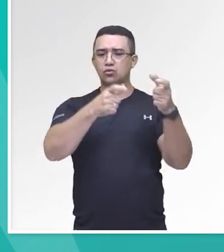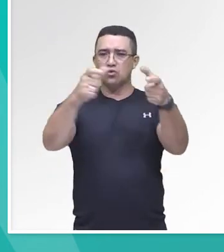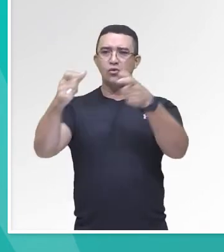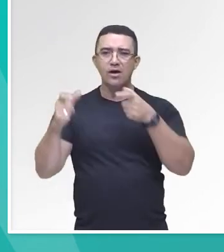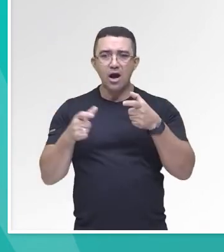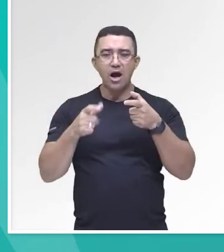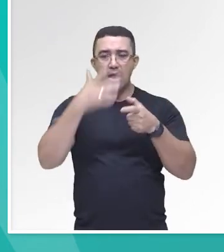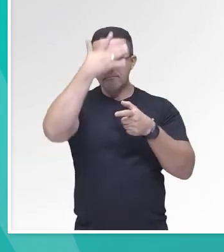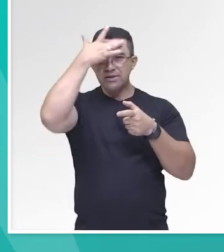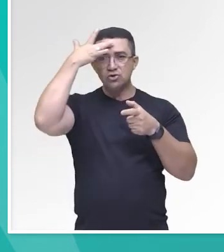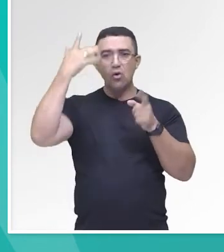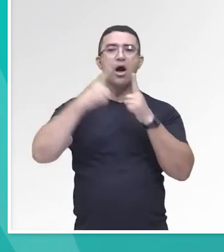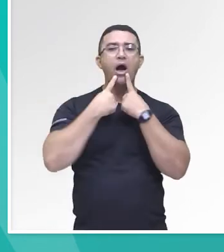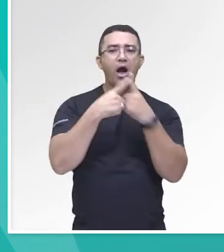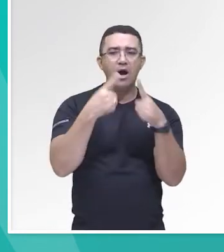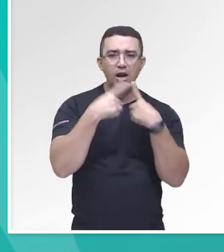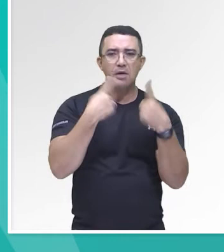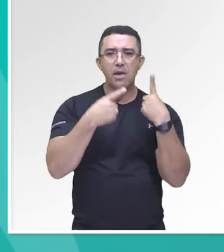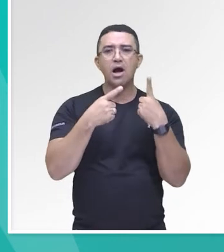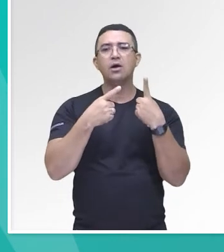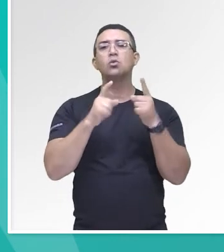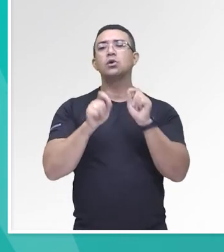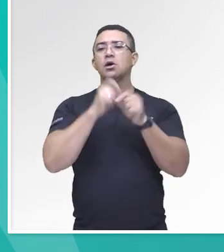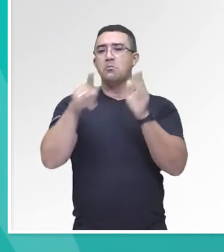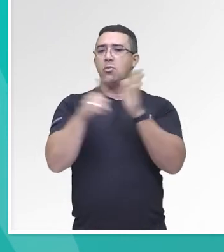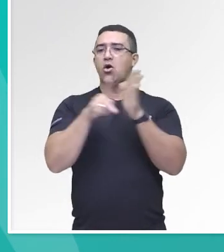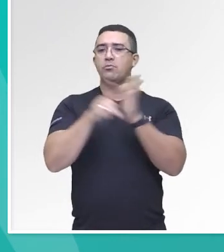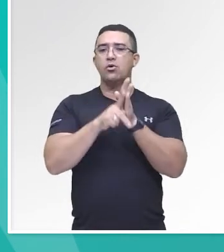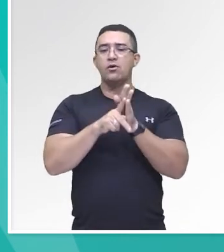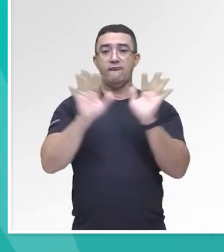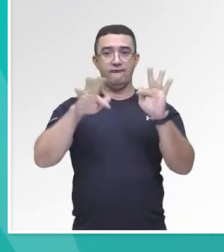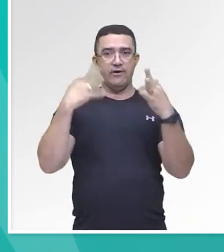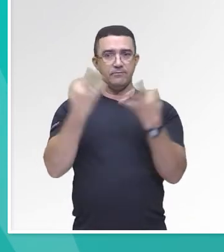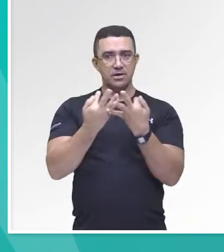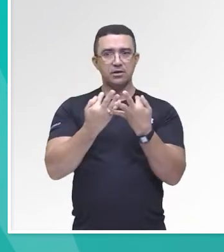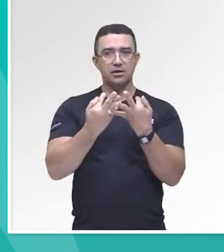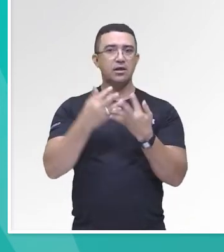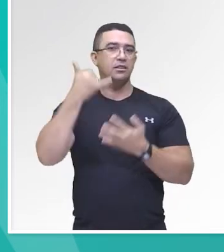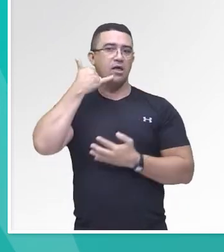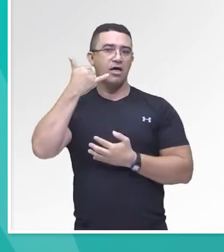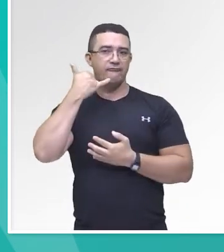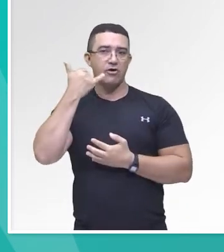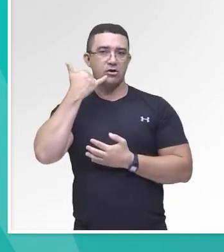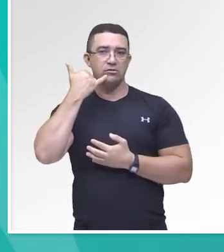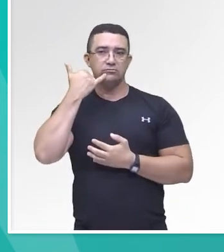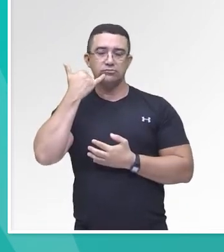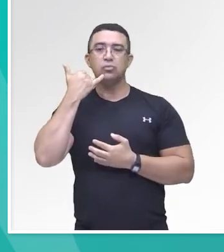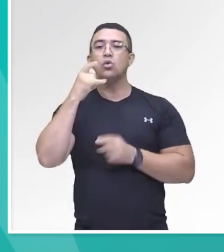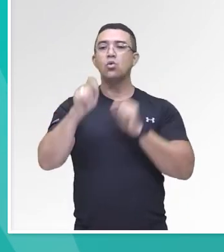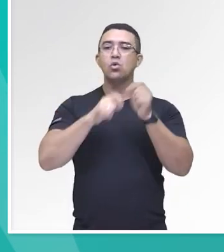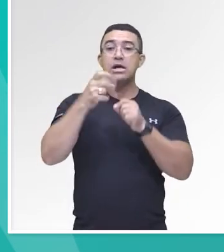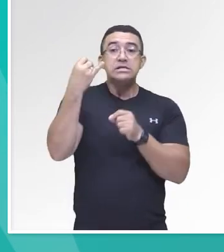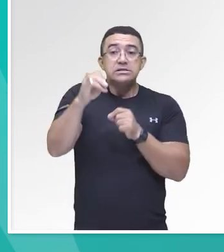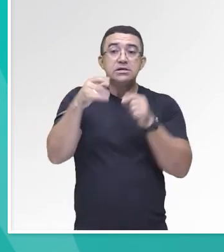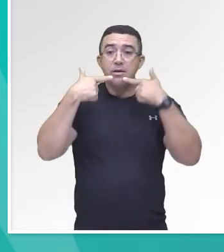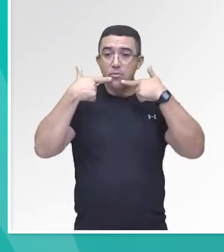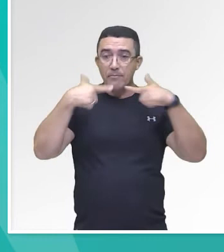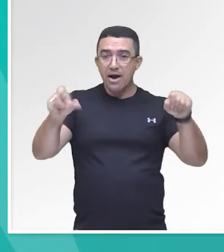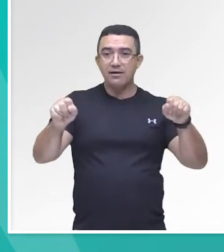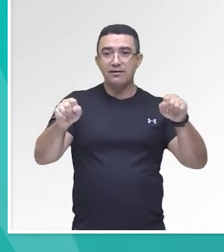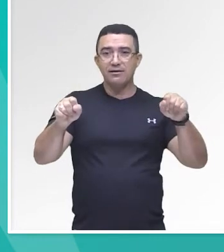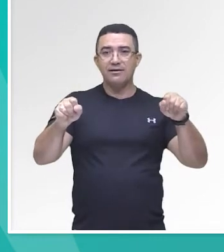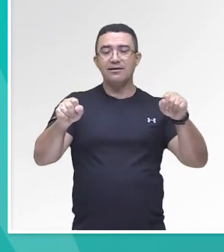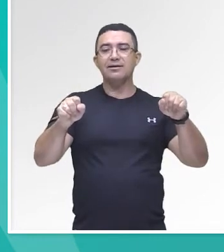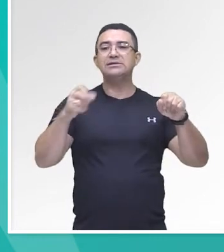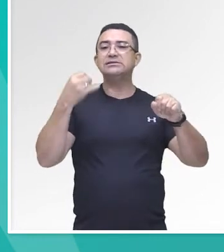via internet ou telefonema que avaliem determinada informação como abusiva ou desnecessária